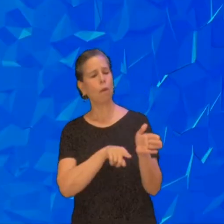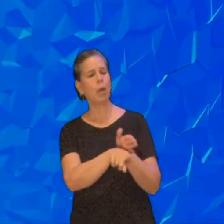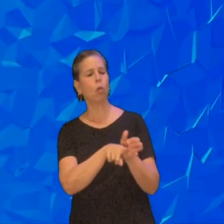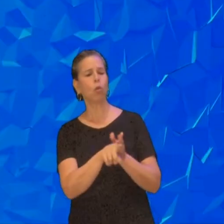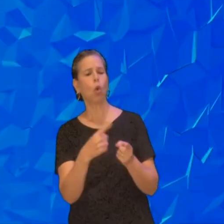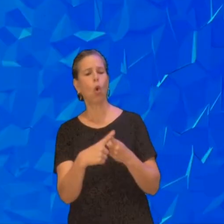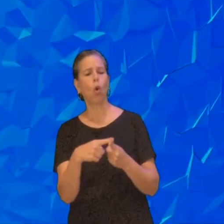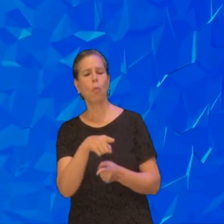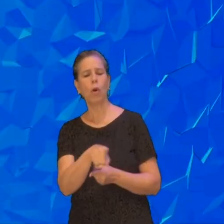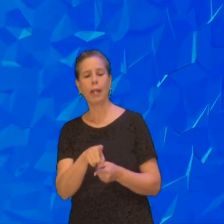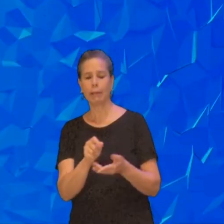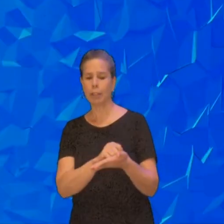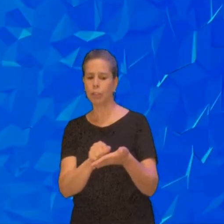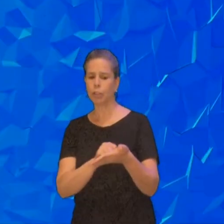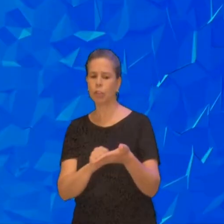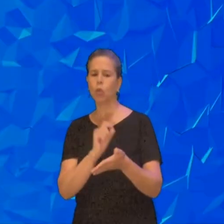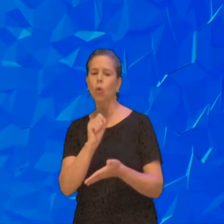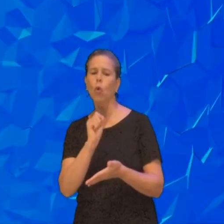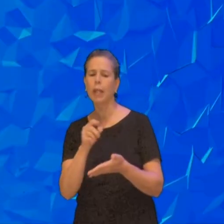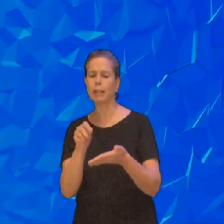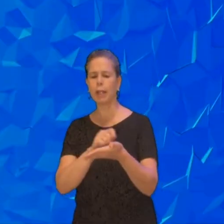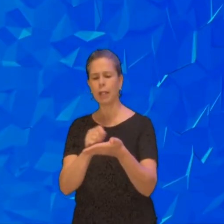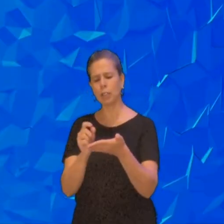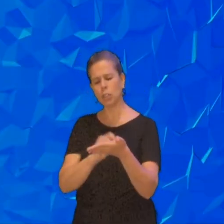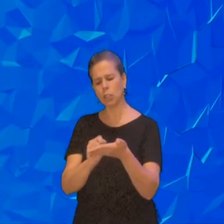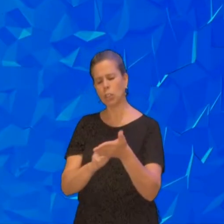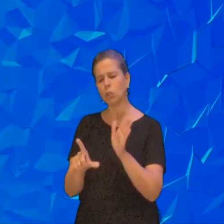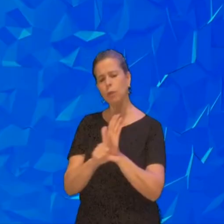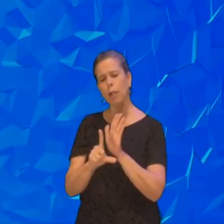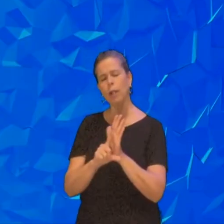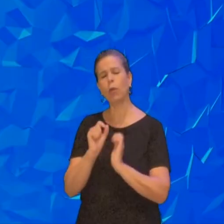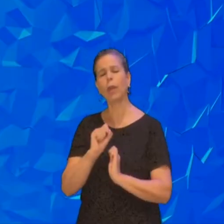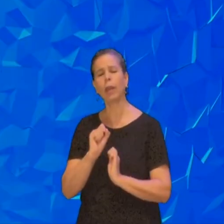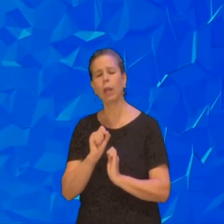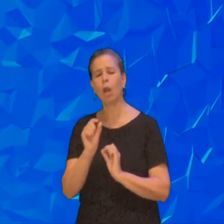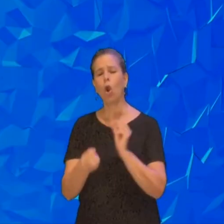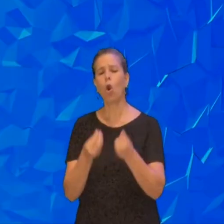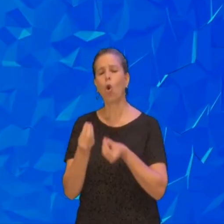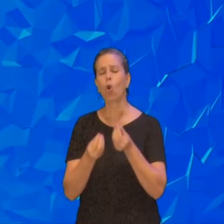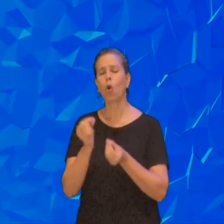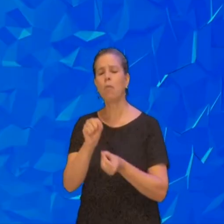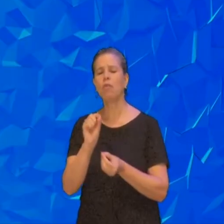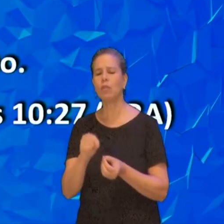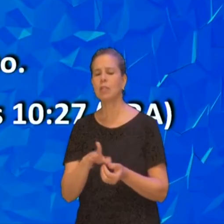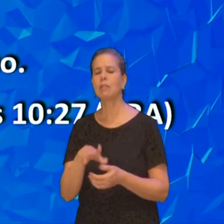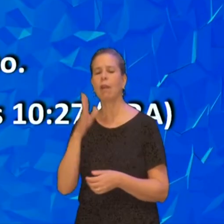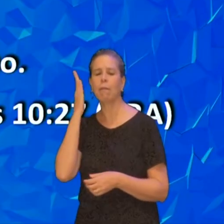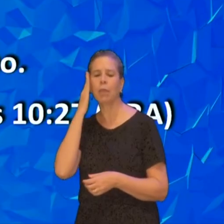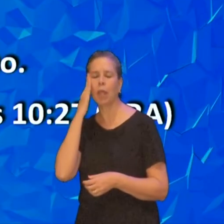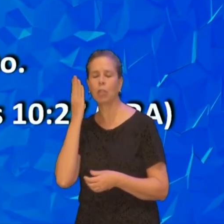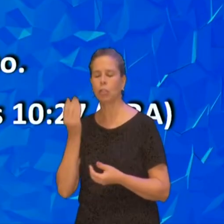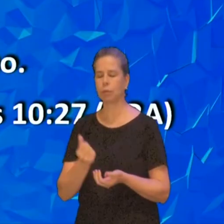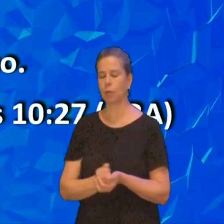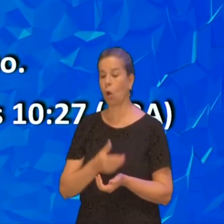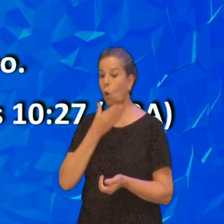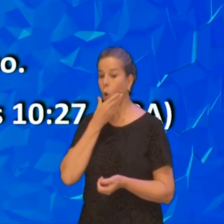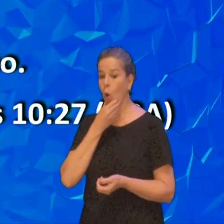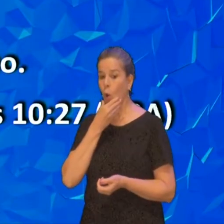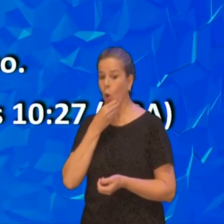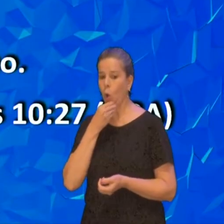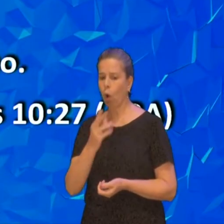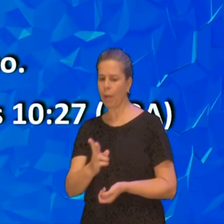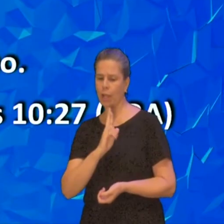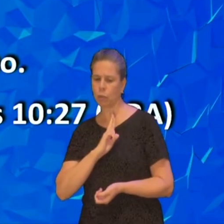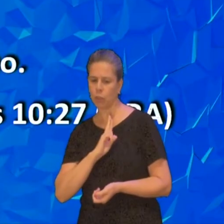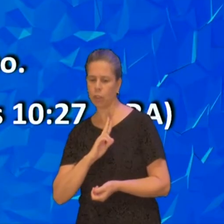que está escrito na lei e como você interpreta? A isto ele